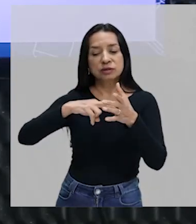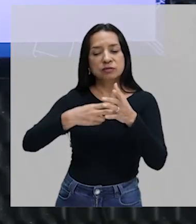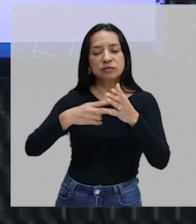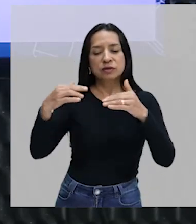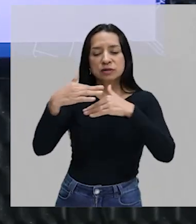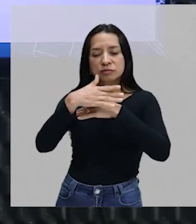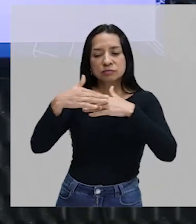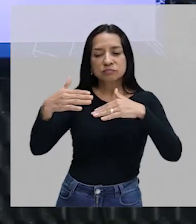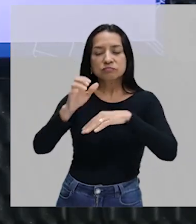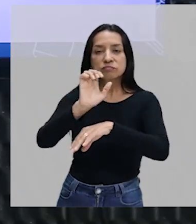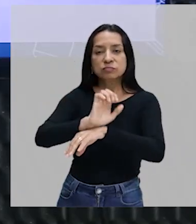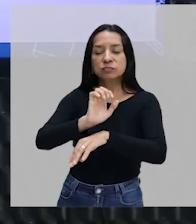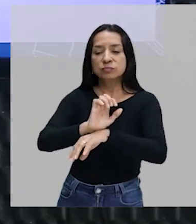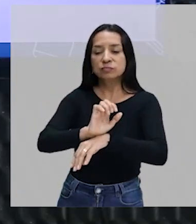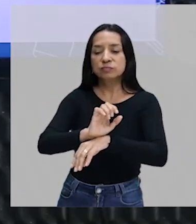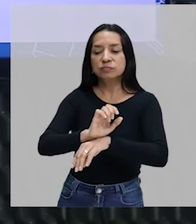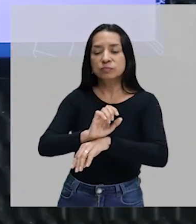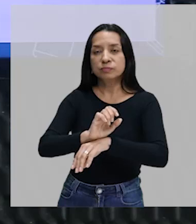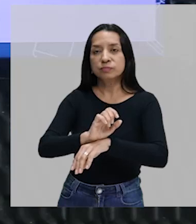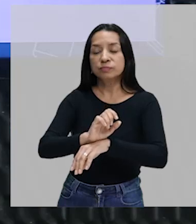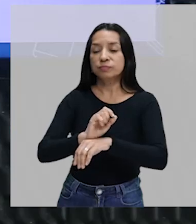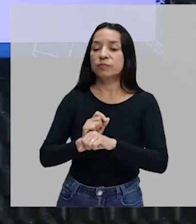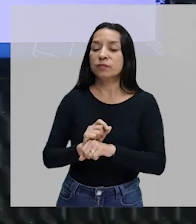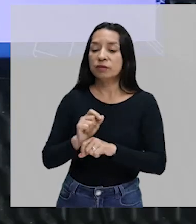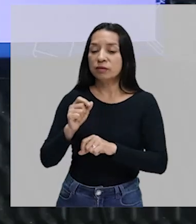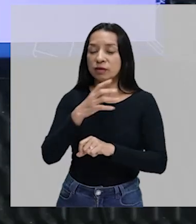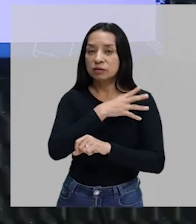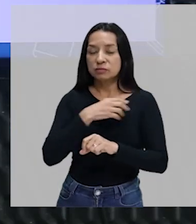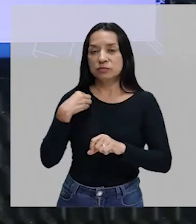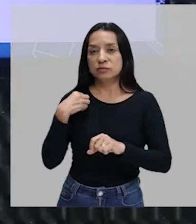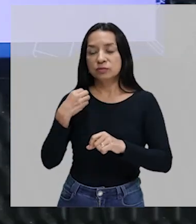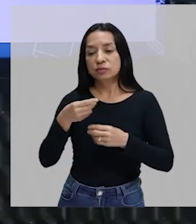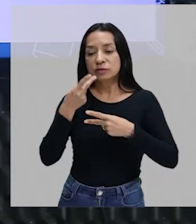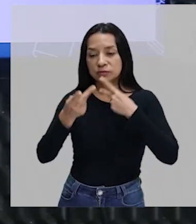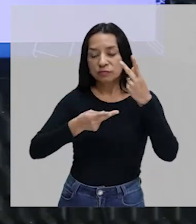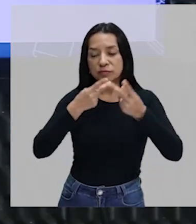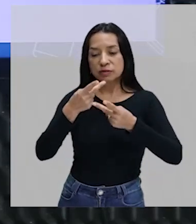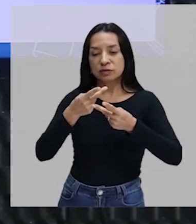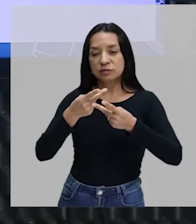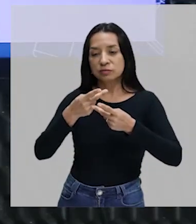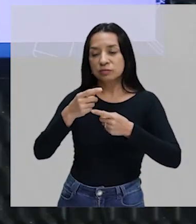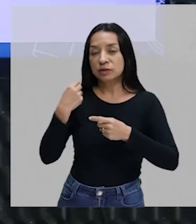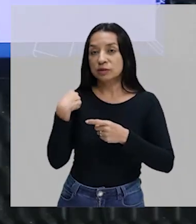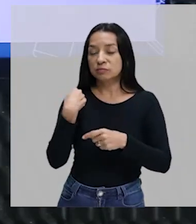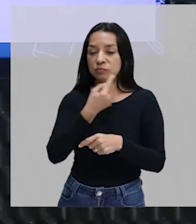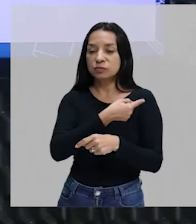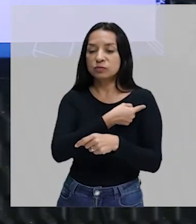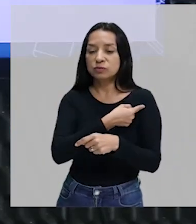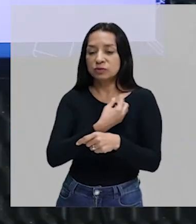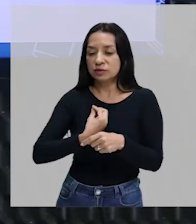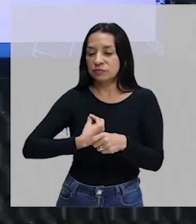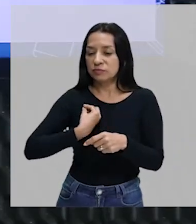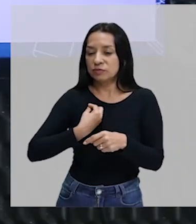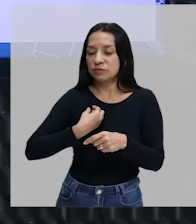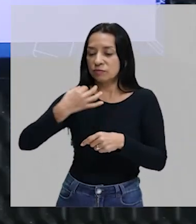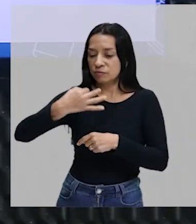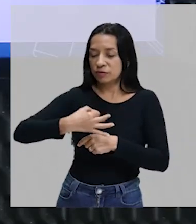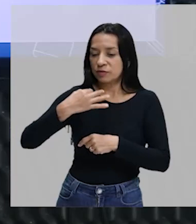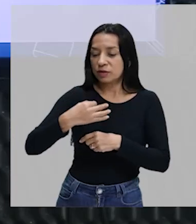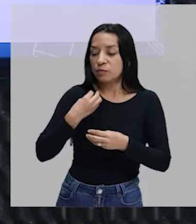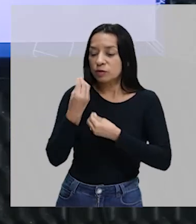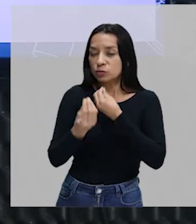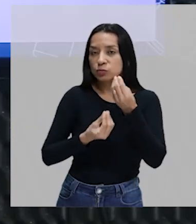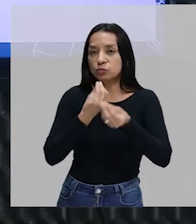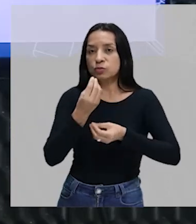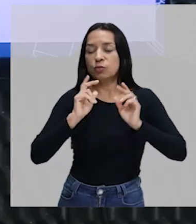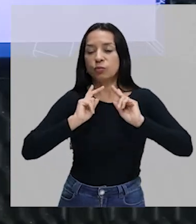Aristóteles está dizendo que, para que a gente se realize plenamente como ser humano, a gente precisa viver em sociedade,